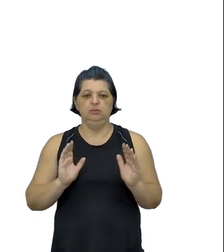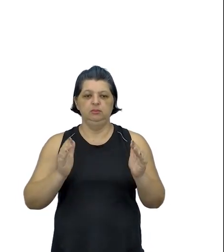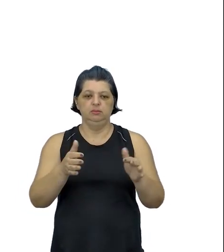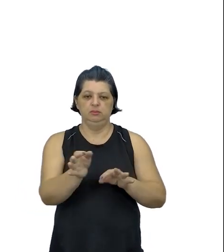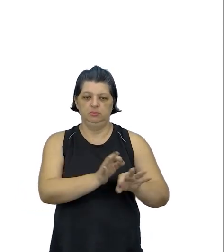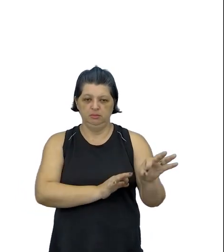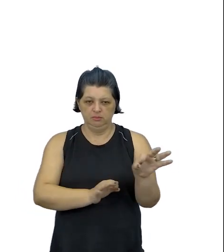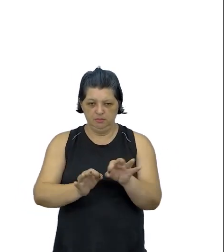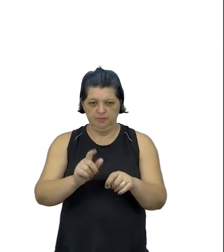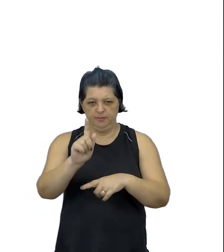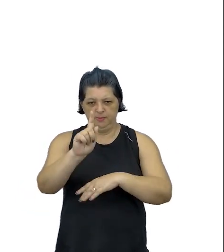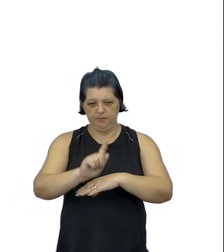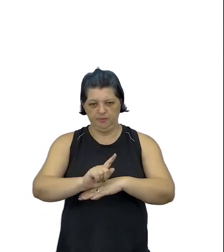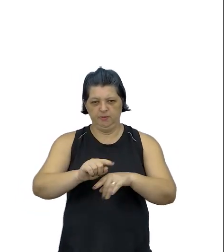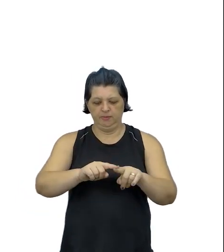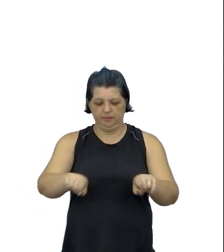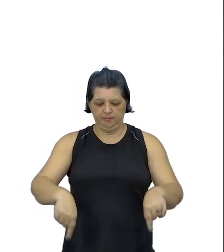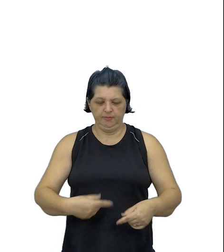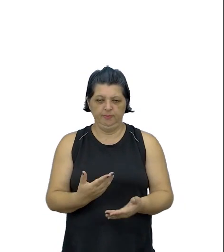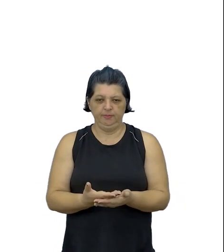aula.